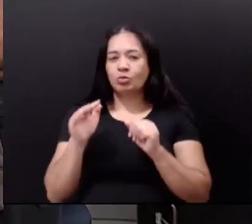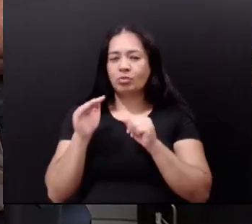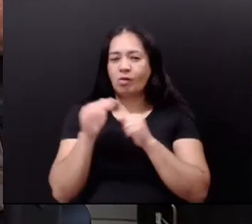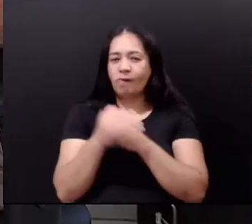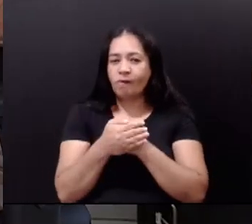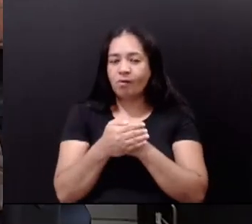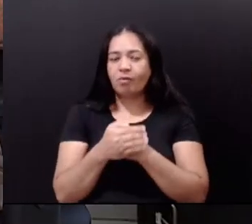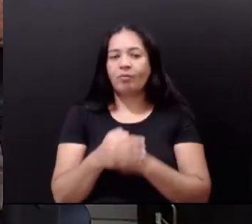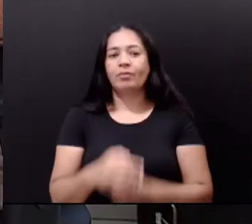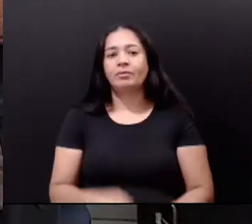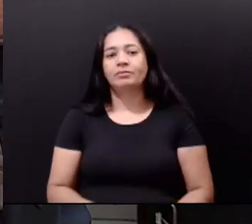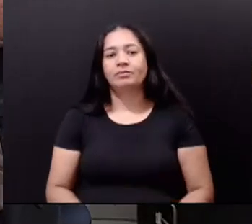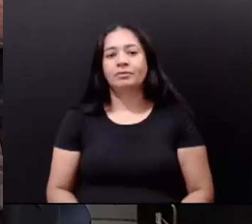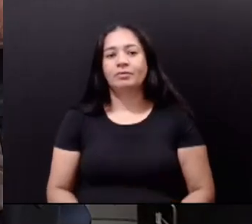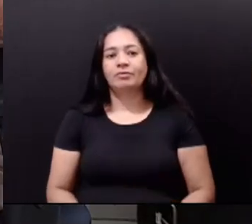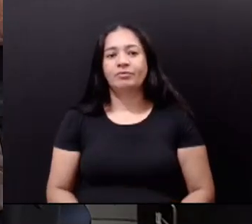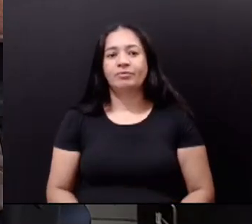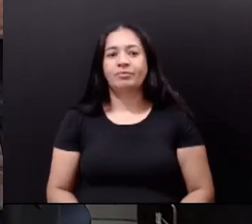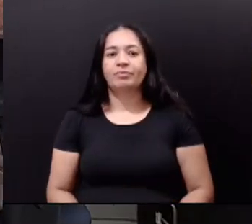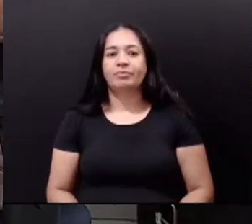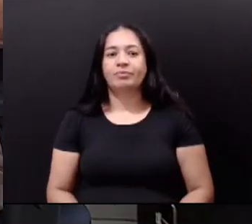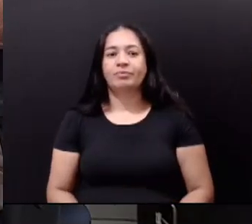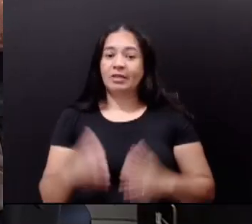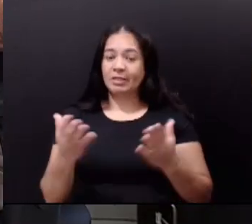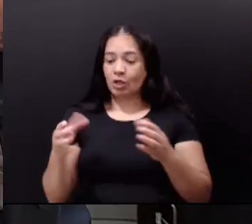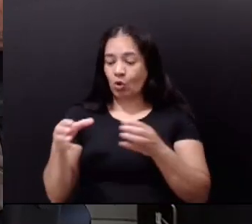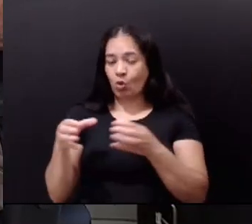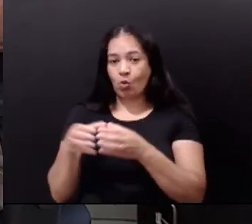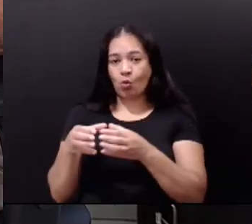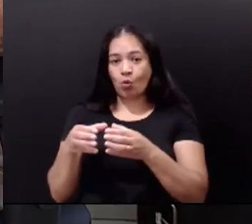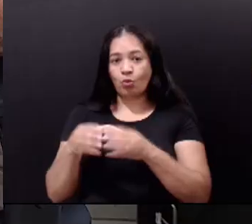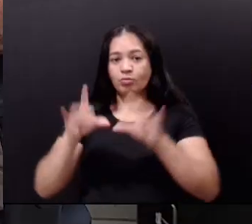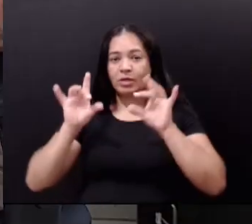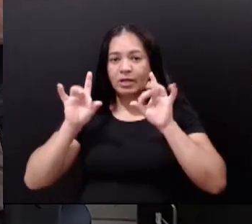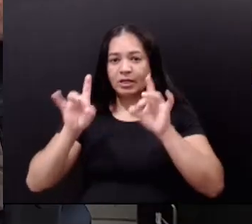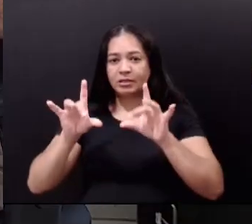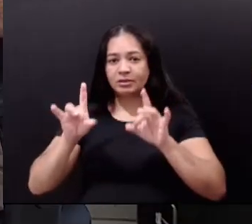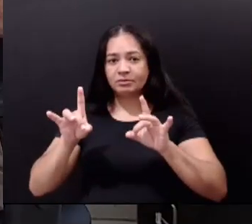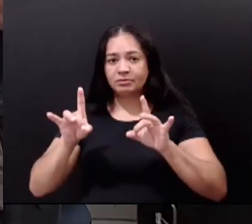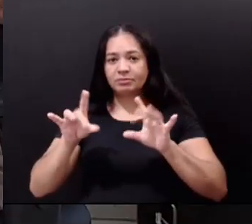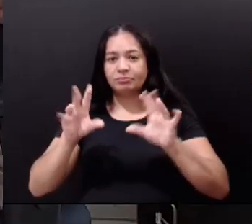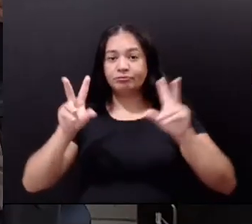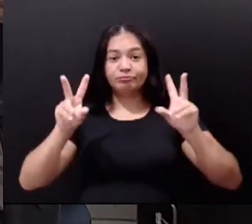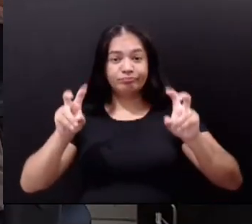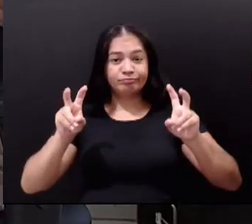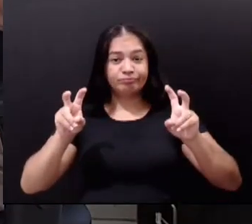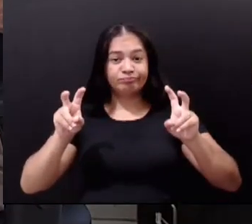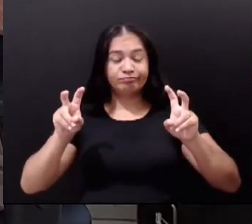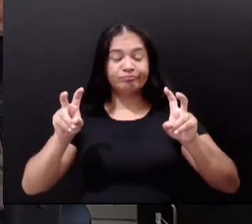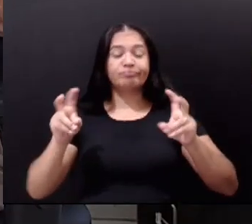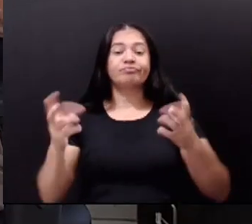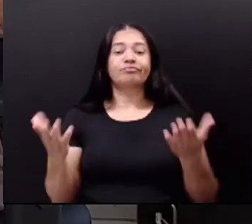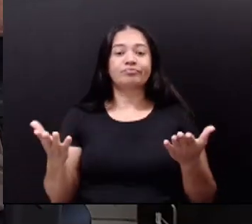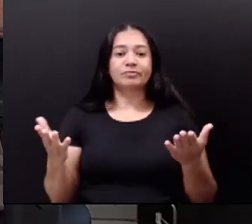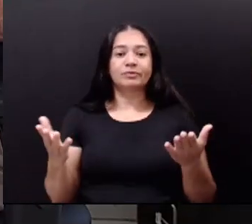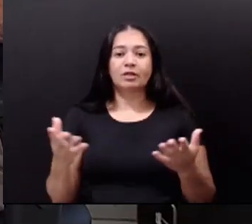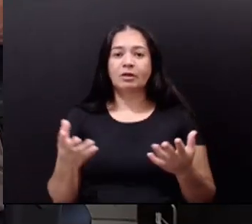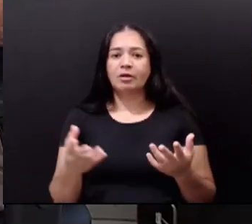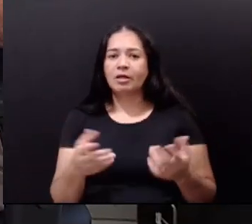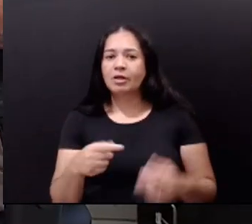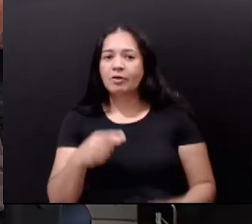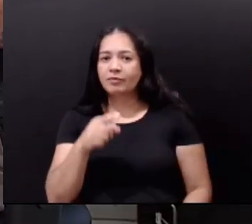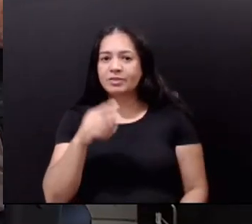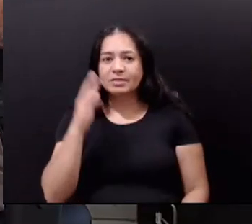muita coisa ficava oculta. Então a equipe especializada nesses temas, com essa abordagem, você vê, para a SETA chegam já